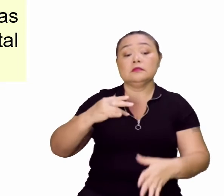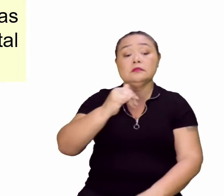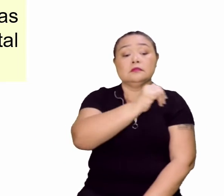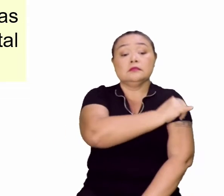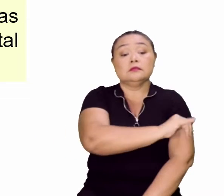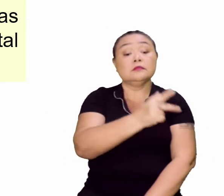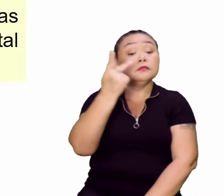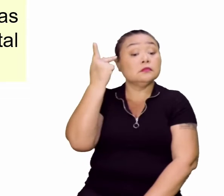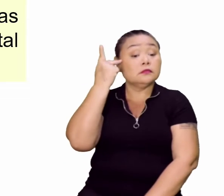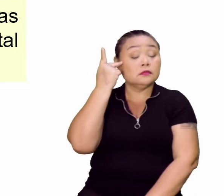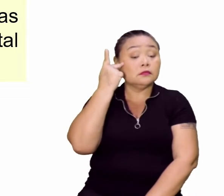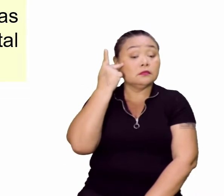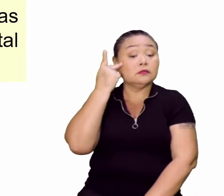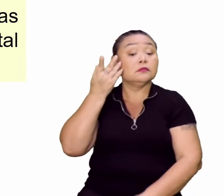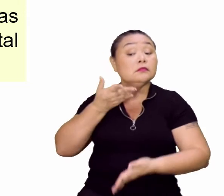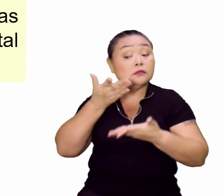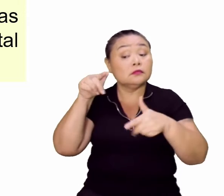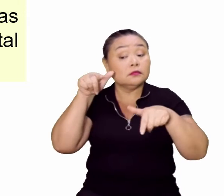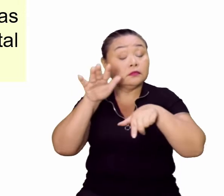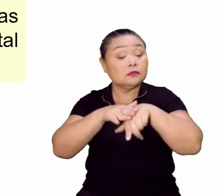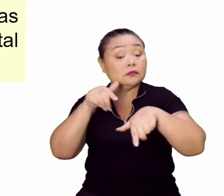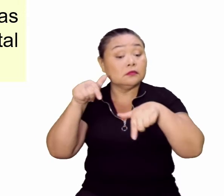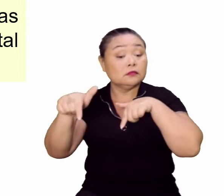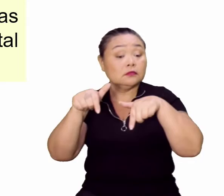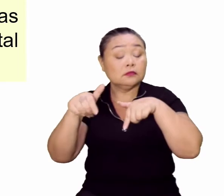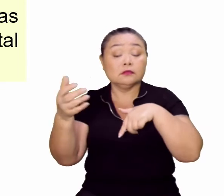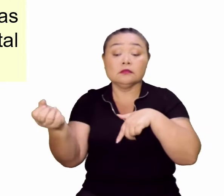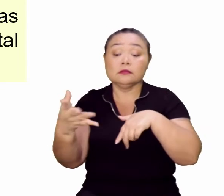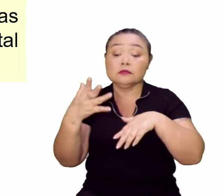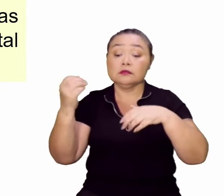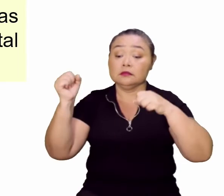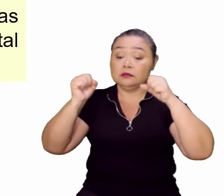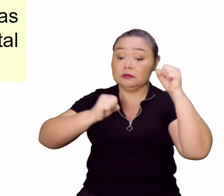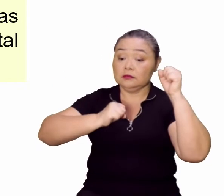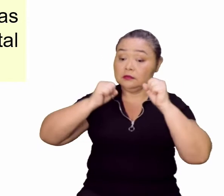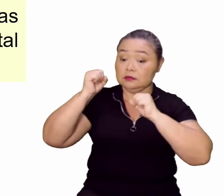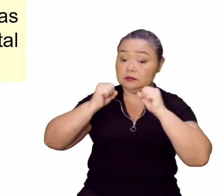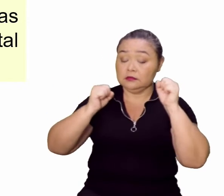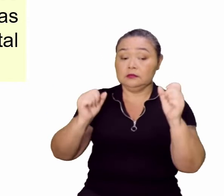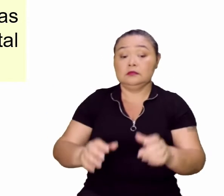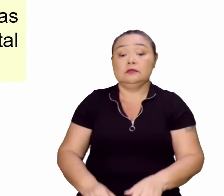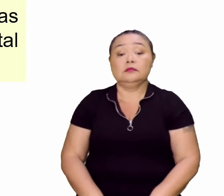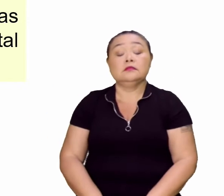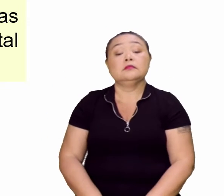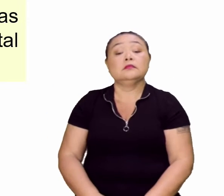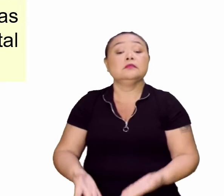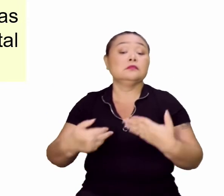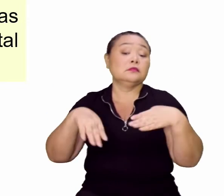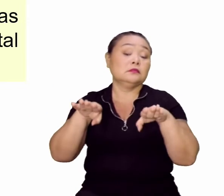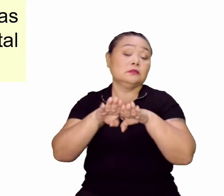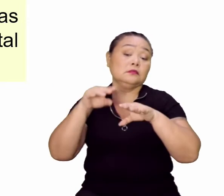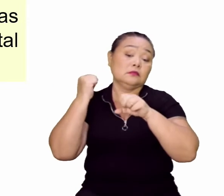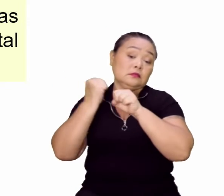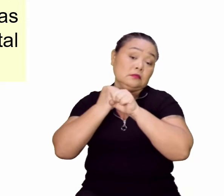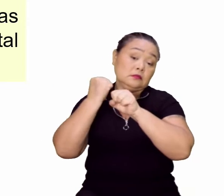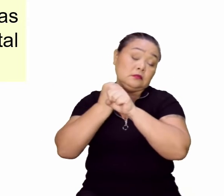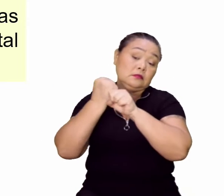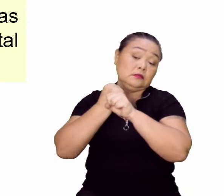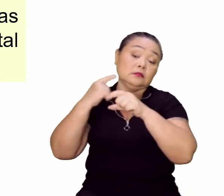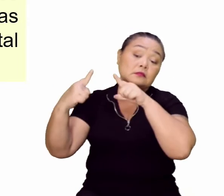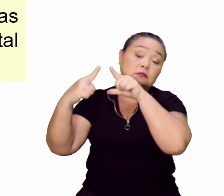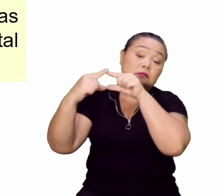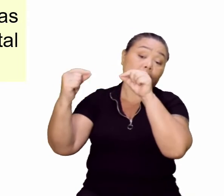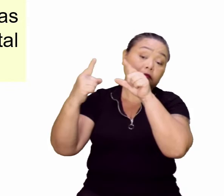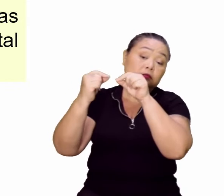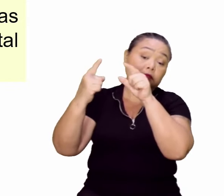no Rio de Janeiro e São Paulo, que ofereciam empregos em muitas indústrias. E também a construção